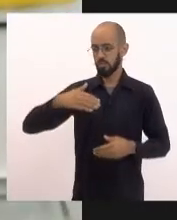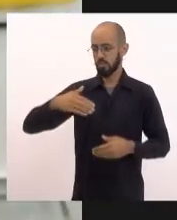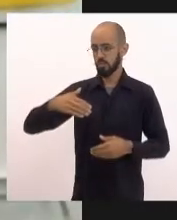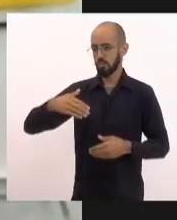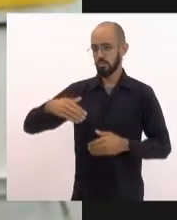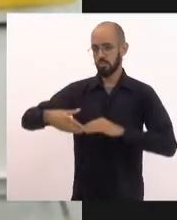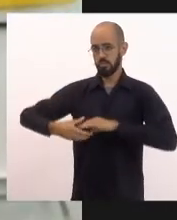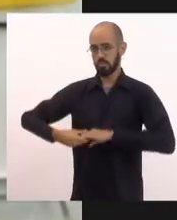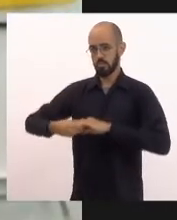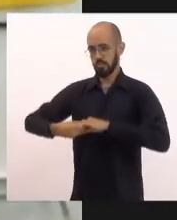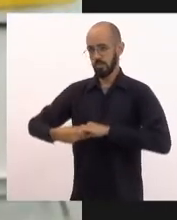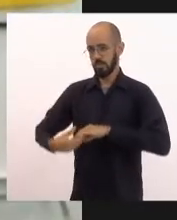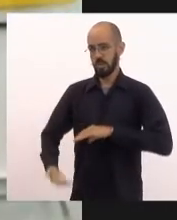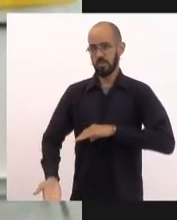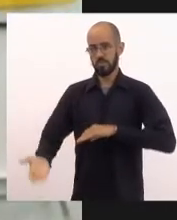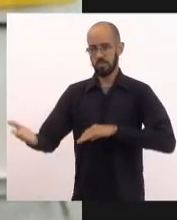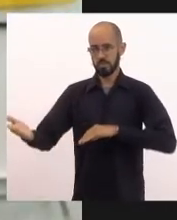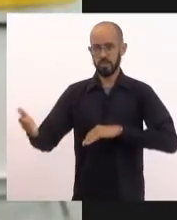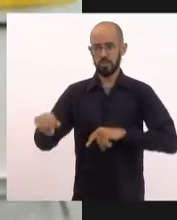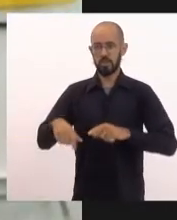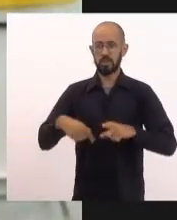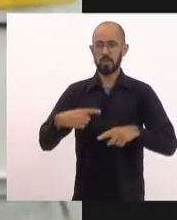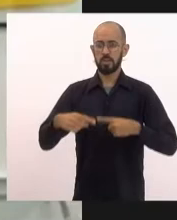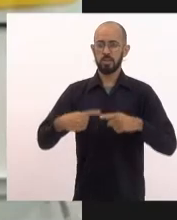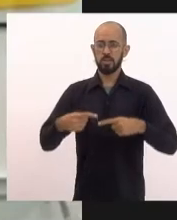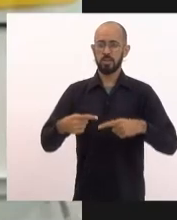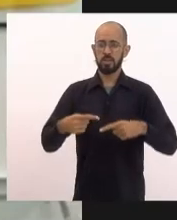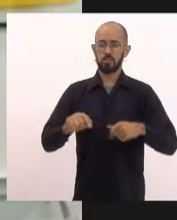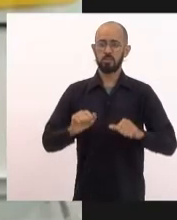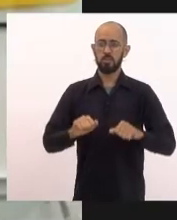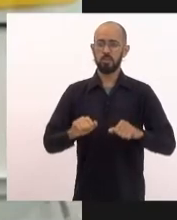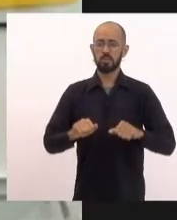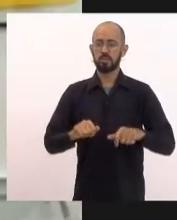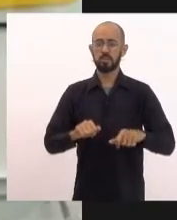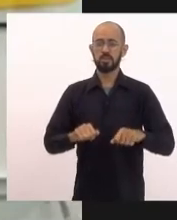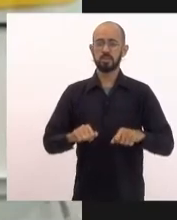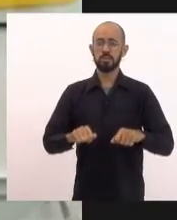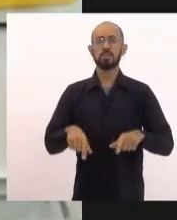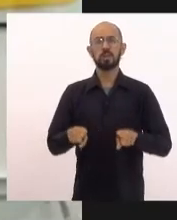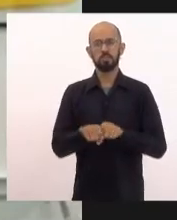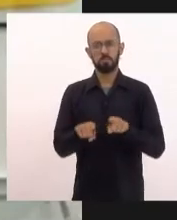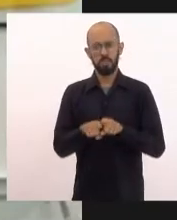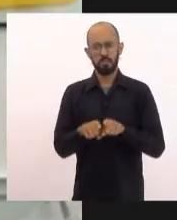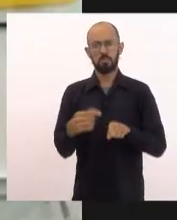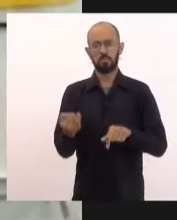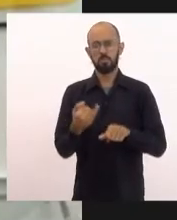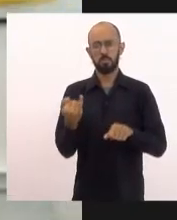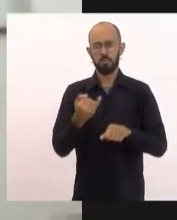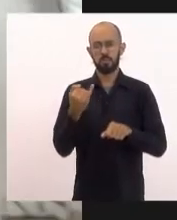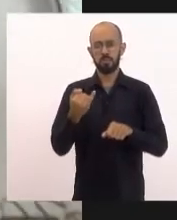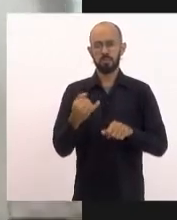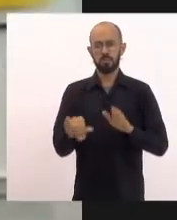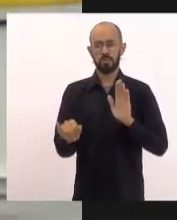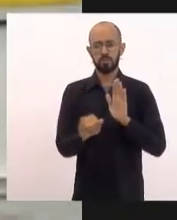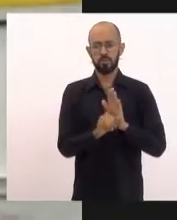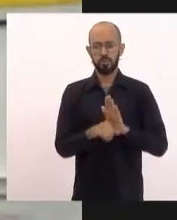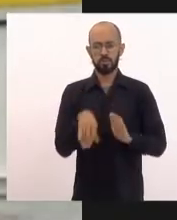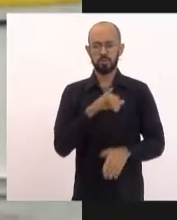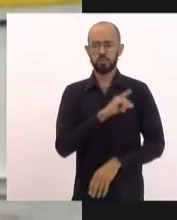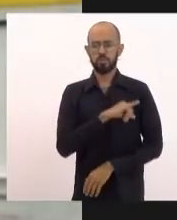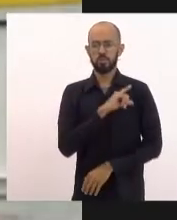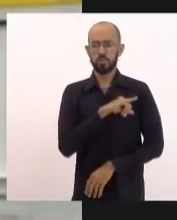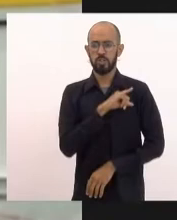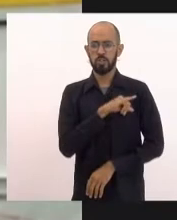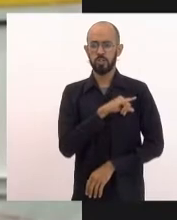Presidente, eu quero discutir. Muita alegria a gente retomando os trabalhos. A LERJ tem sido fundamental nesse processo de retificação do Rio de Janeiro, principalmente nesse momento